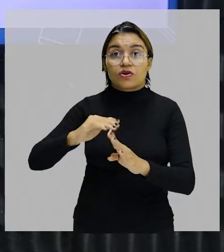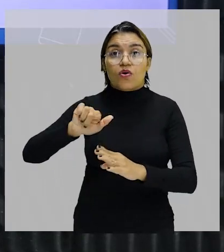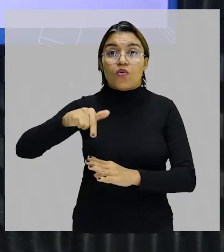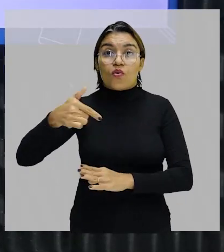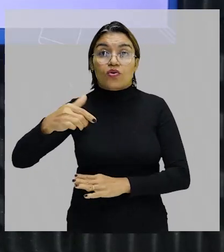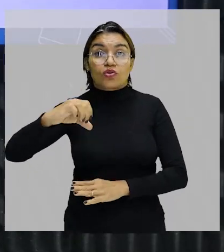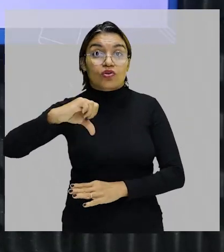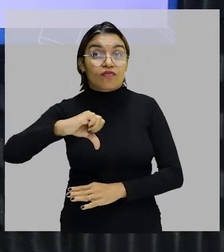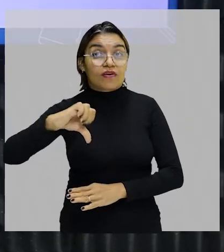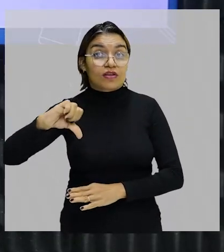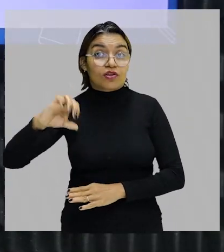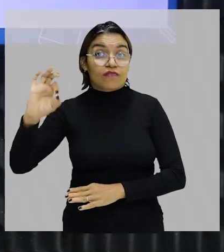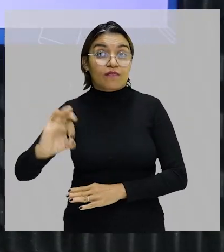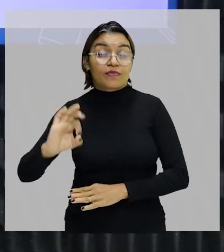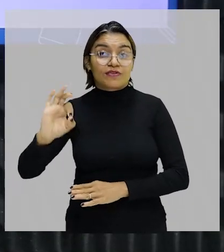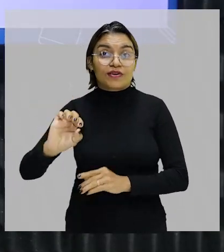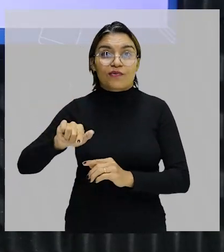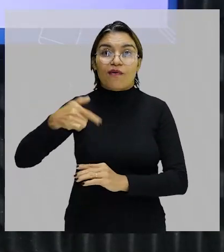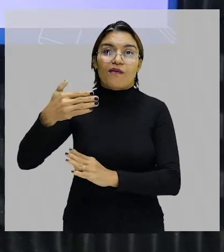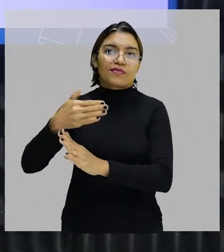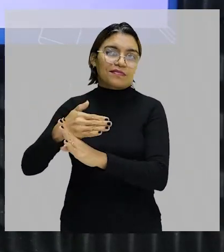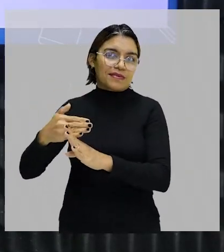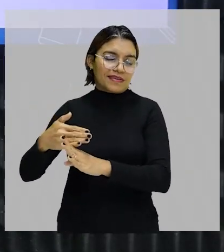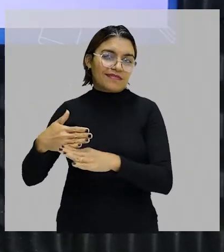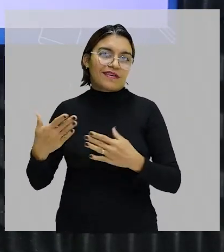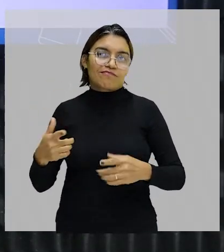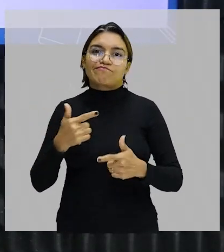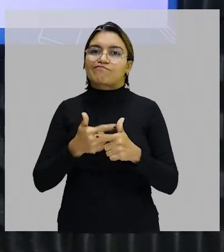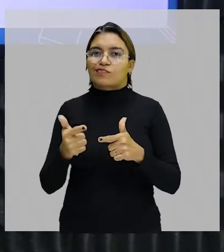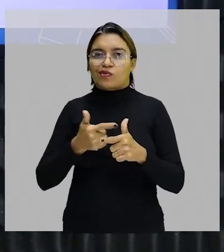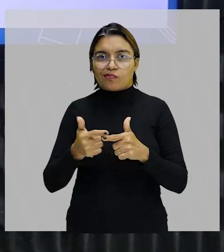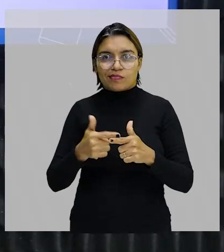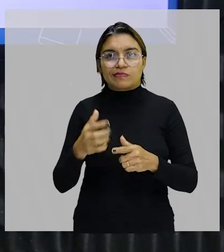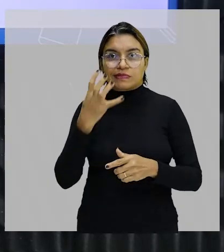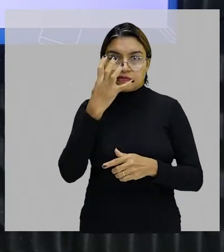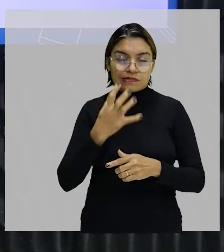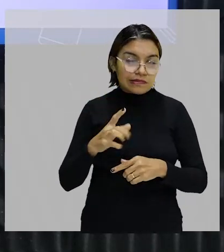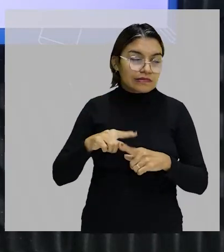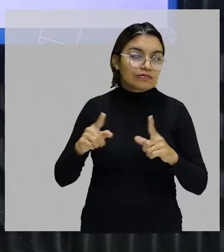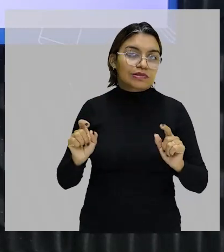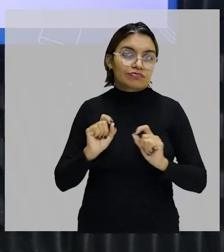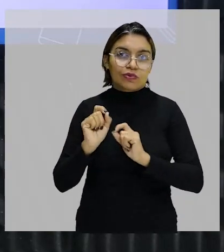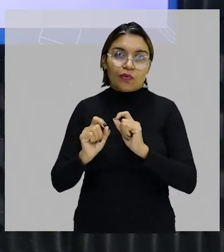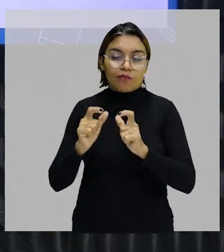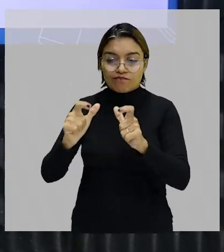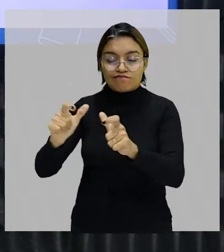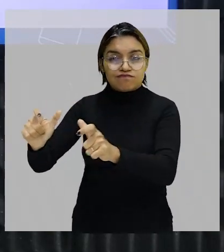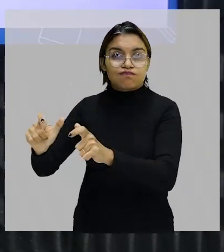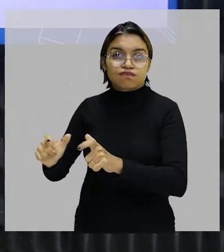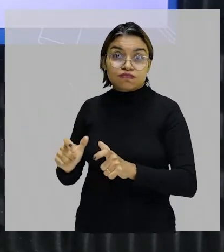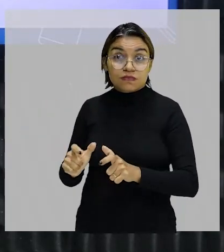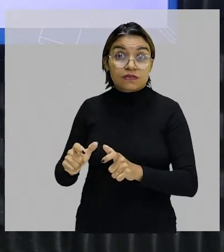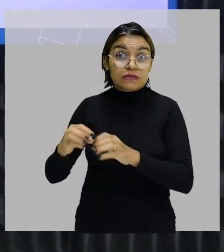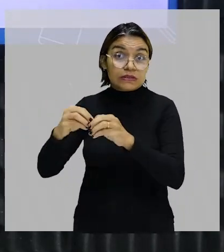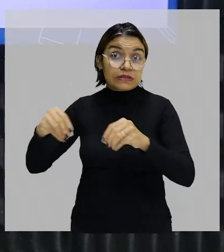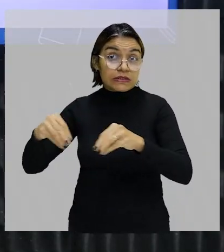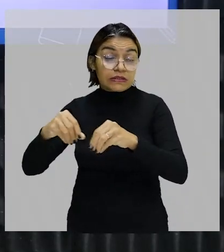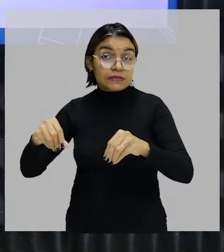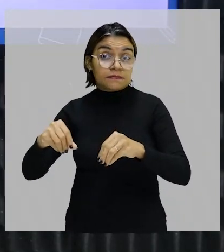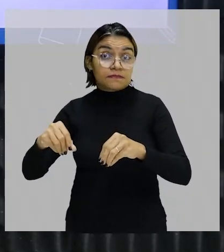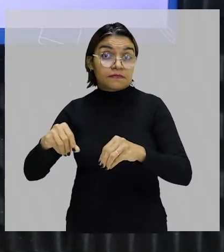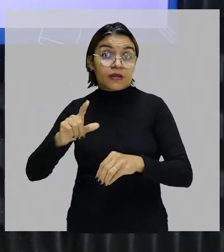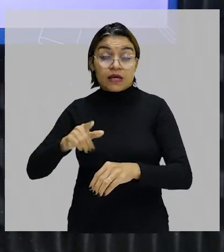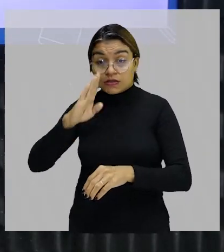outros 99% com a outra metade. Então a gente tem um problema sério dessa concentração fundiária. A concentração fundiária